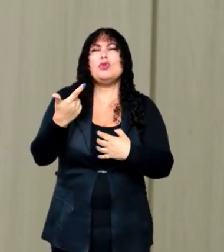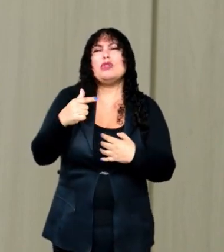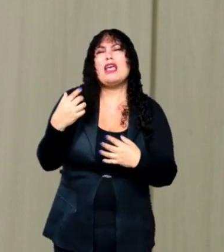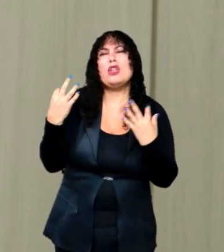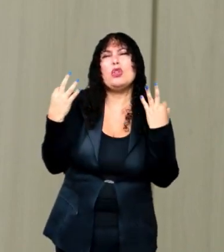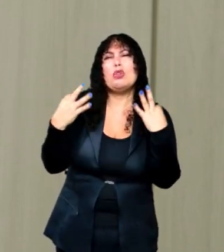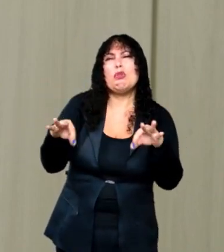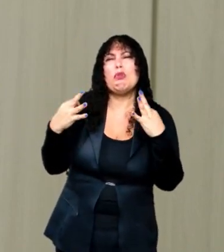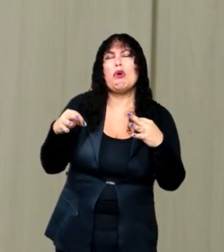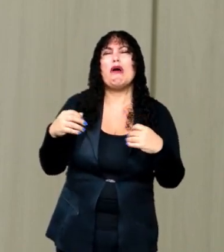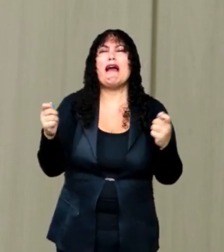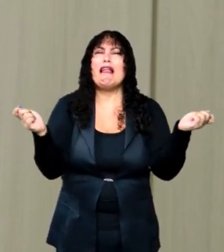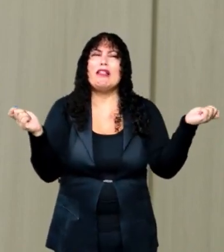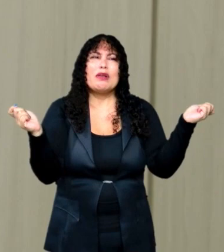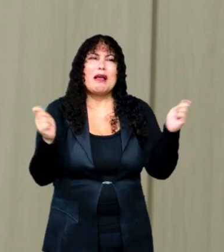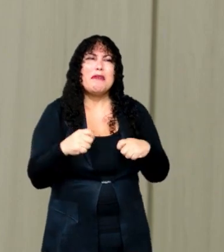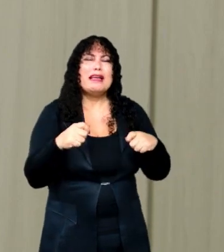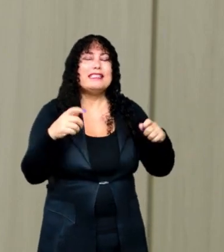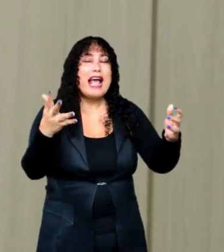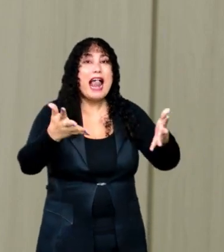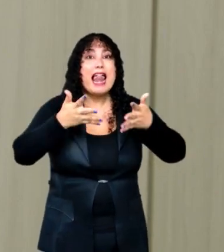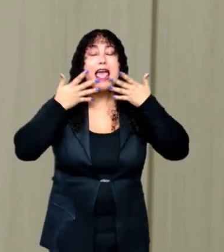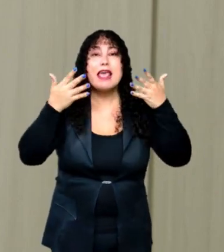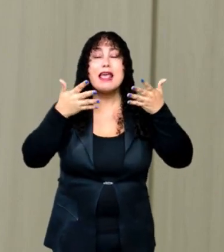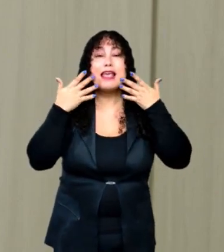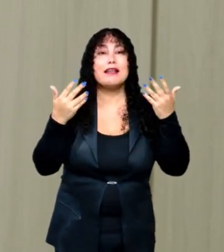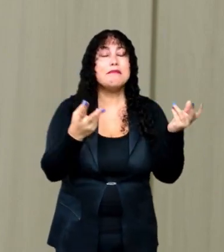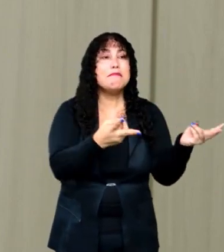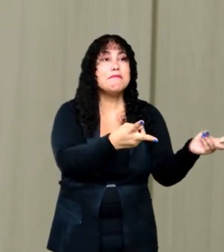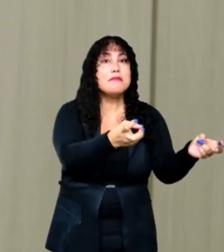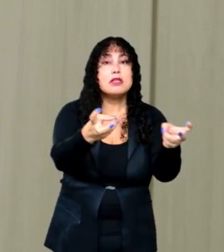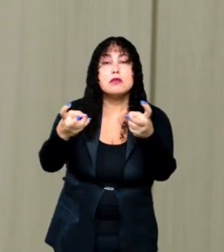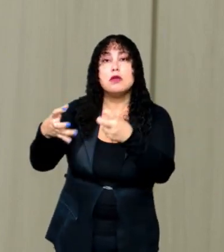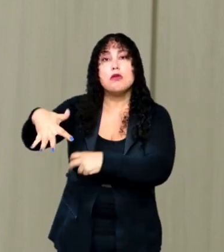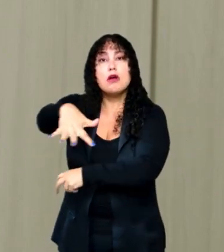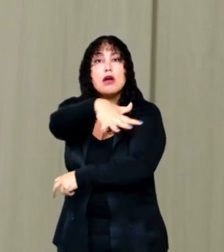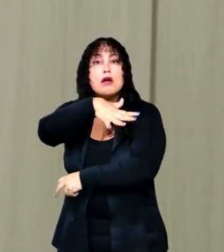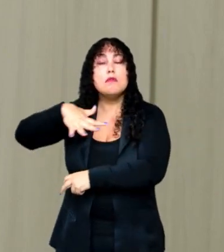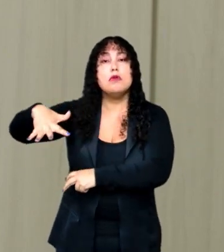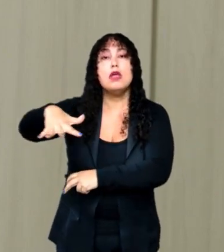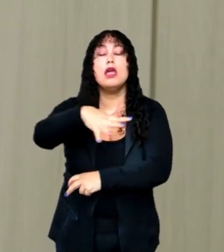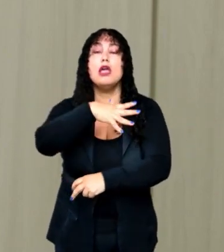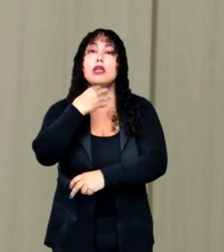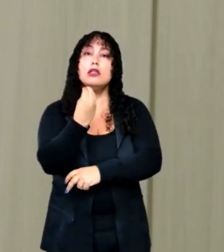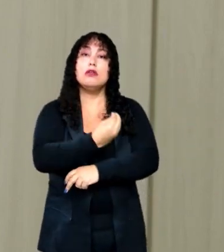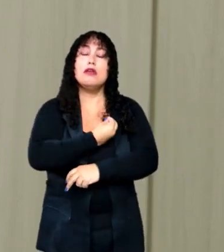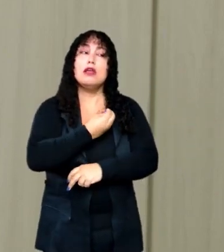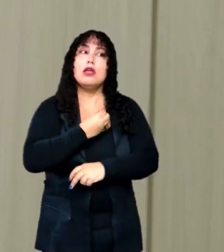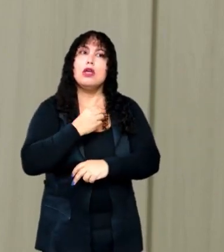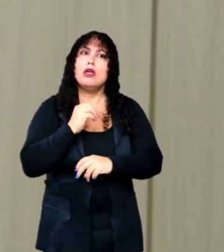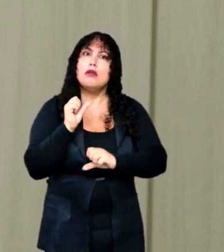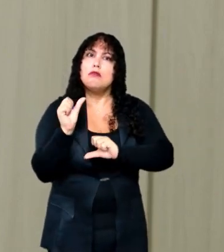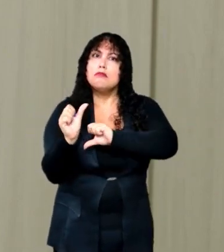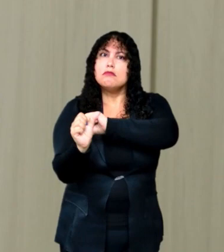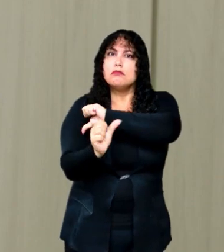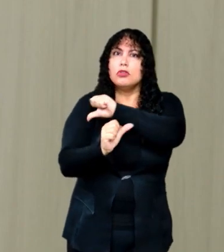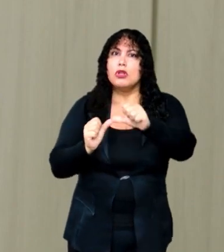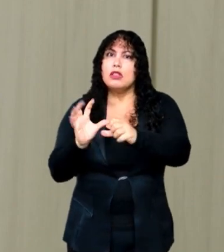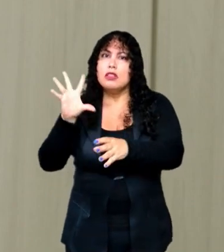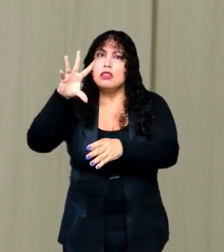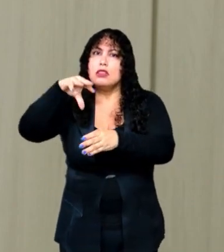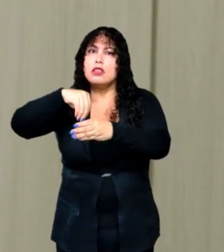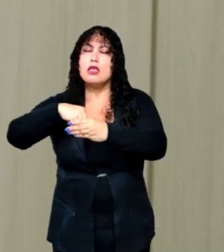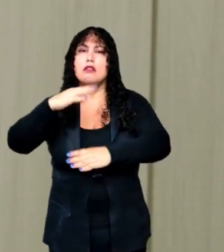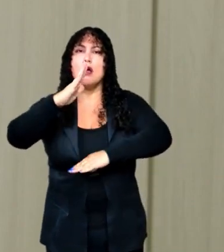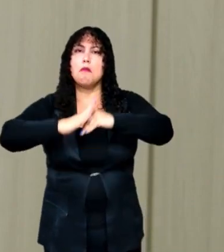sentir alegria, capaz de perceber o meio em que ele vive, né? E isso faz com que muitas práticas dentro